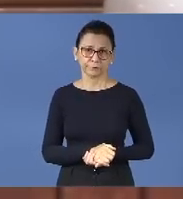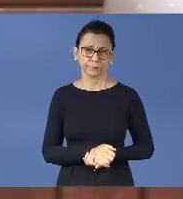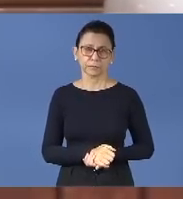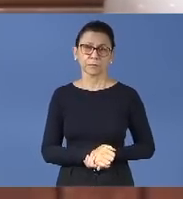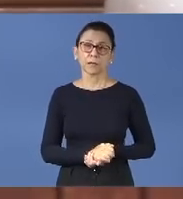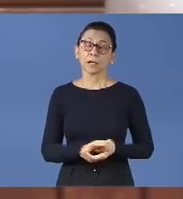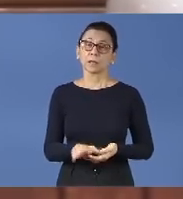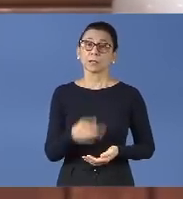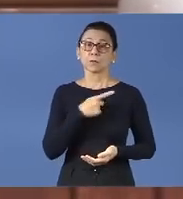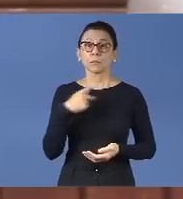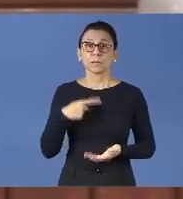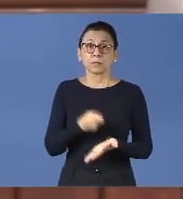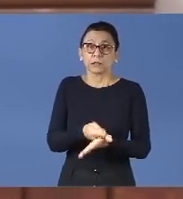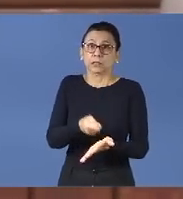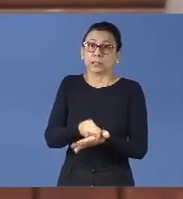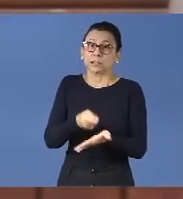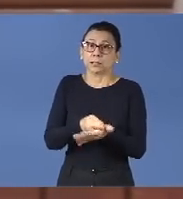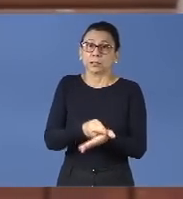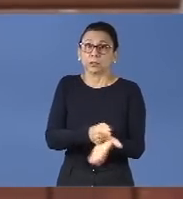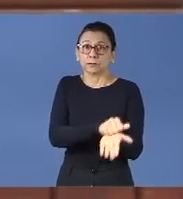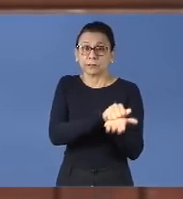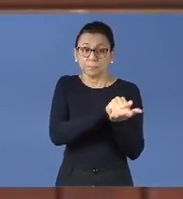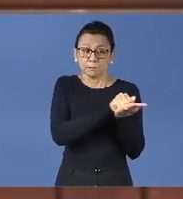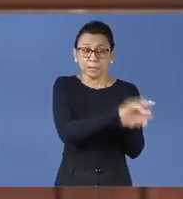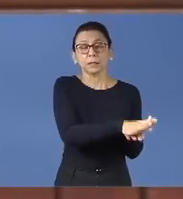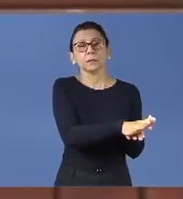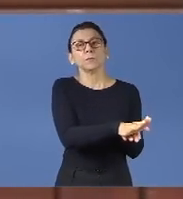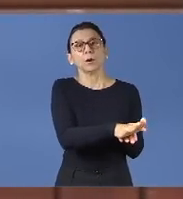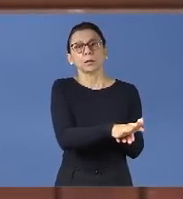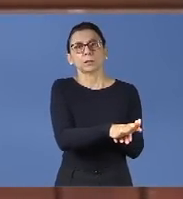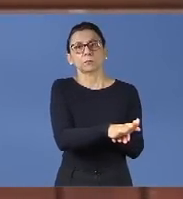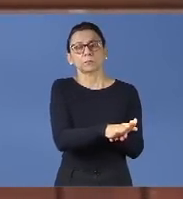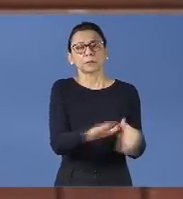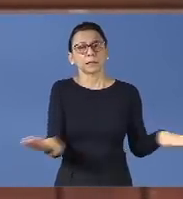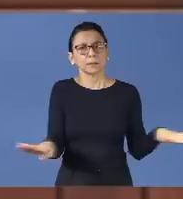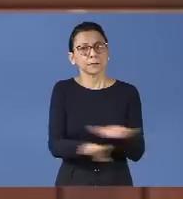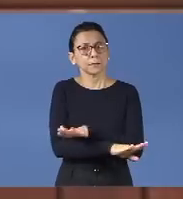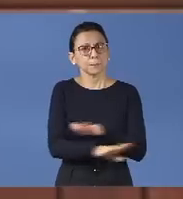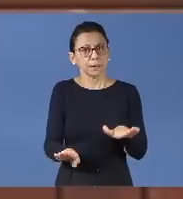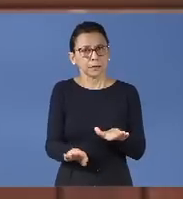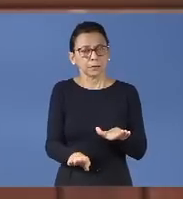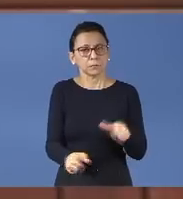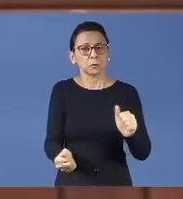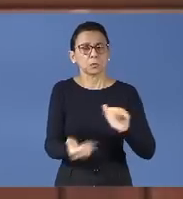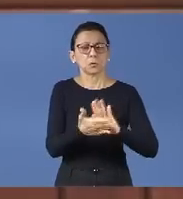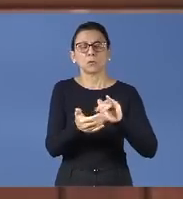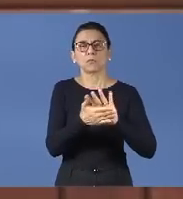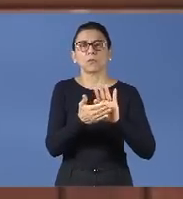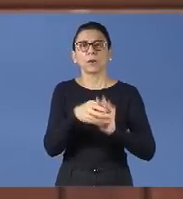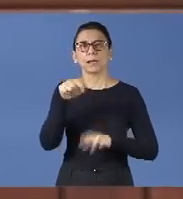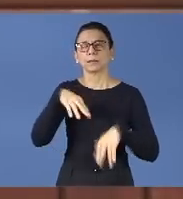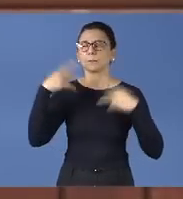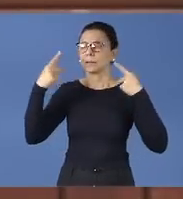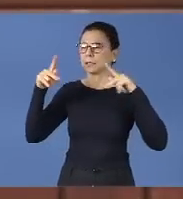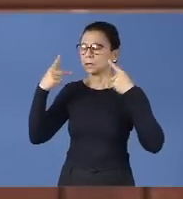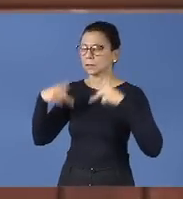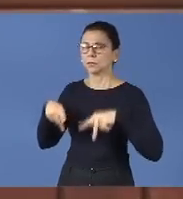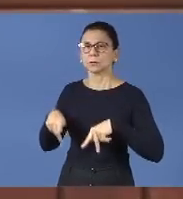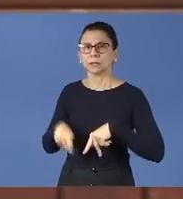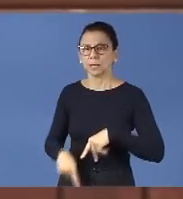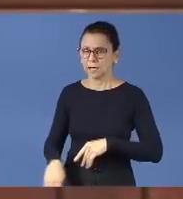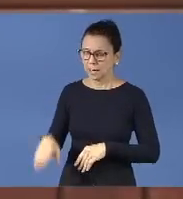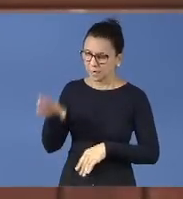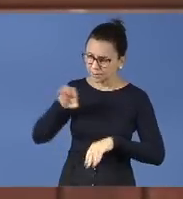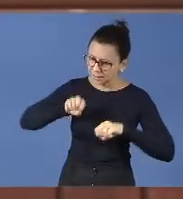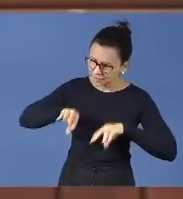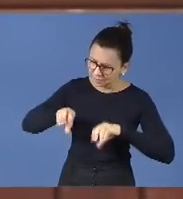de uma vez, ou acaba com isso de uma vez. Nós não podemos estar pregando aqui uma coisa, ensinando a criança uma coisa aqui,